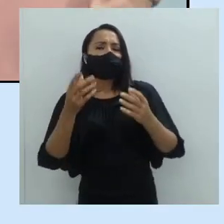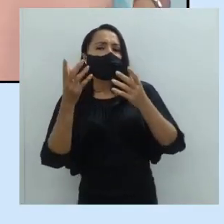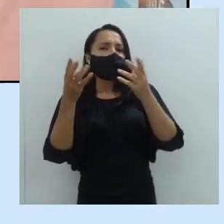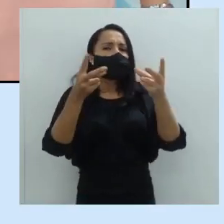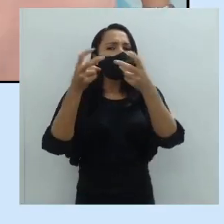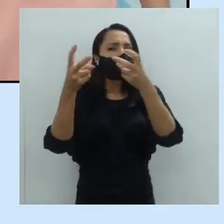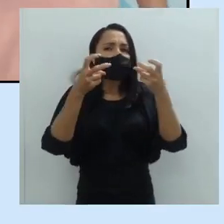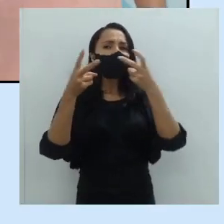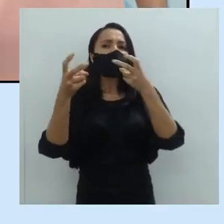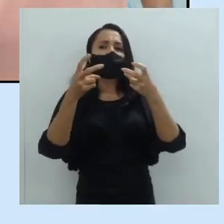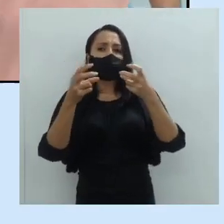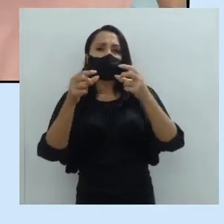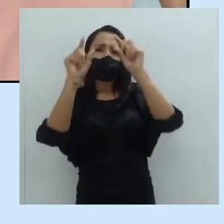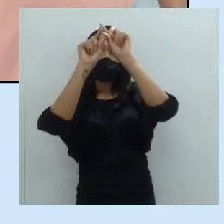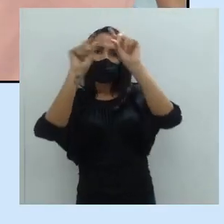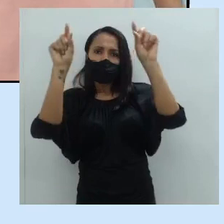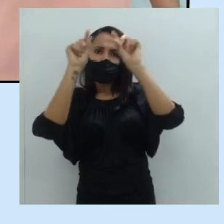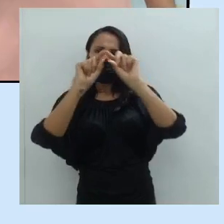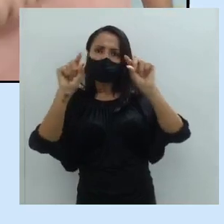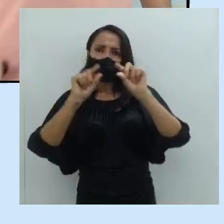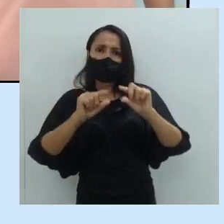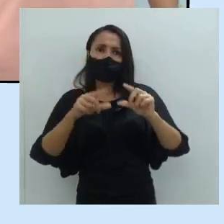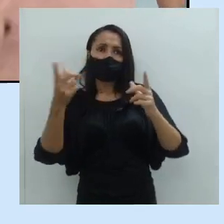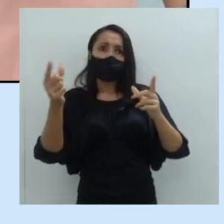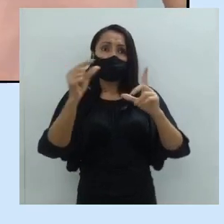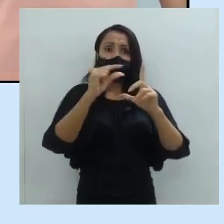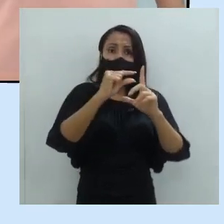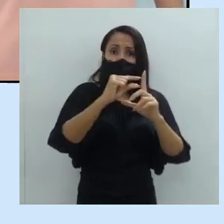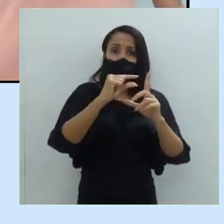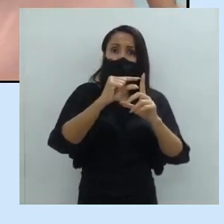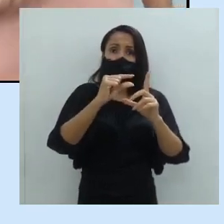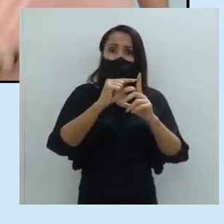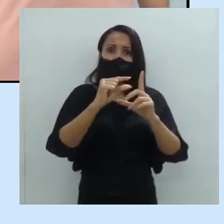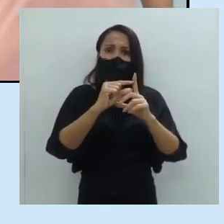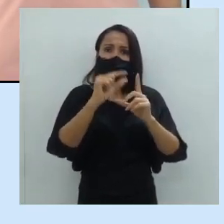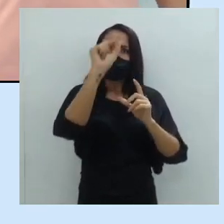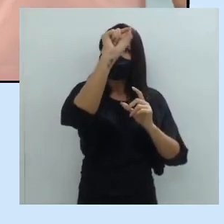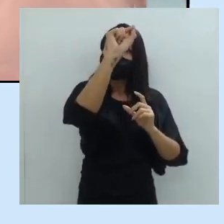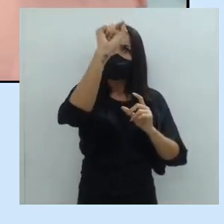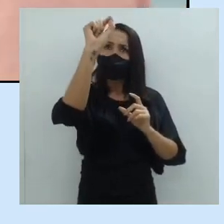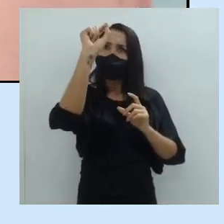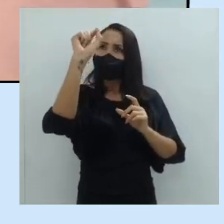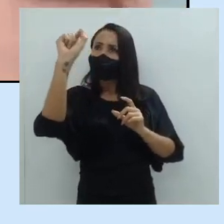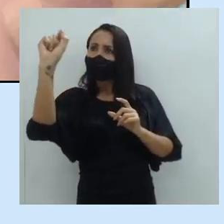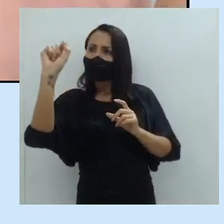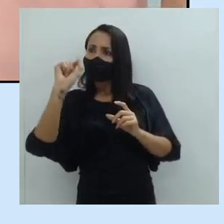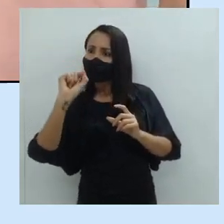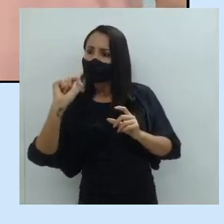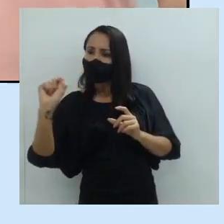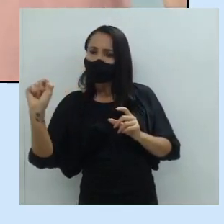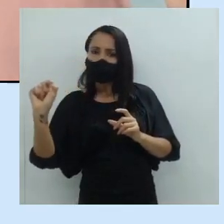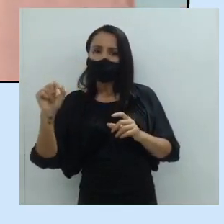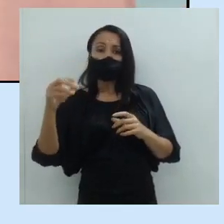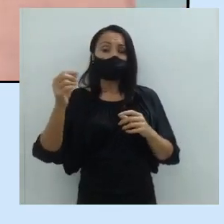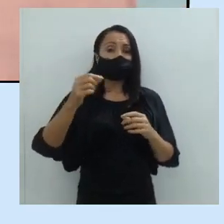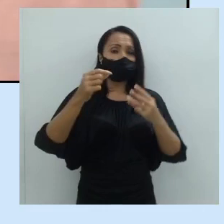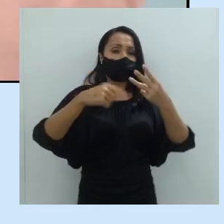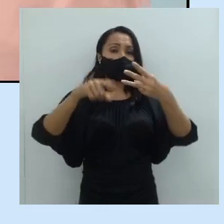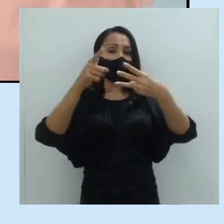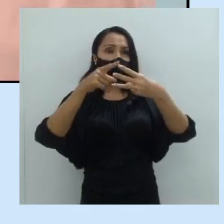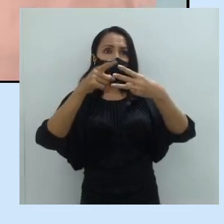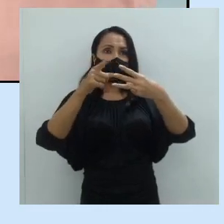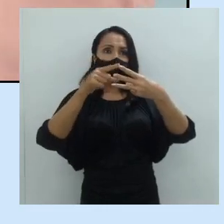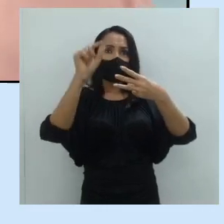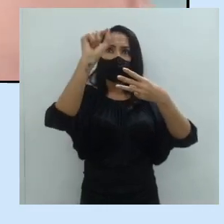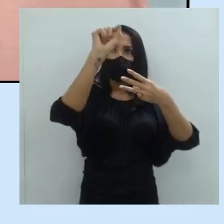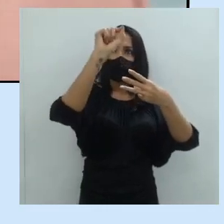tela, vejam só as palavrinhas que eu coloquei que estão sublinhadas. Vejam só, na primeira nós encontramos na